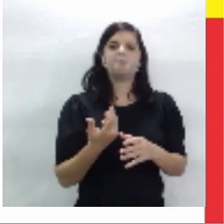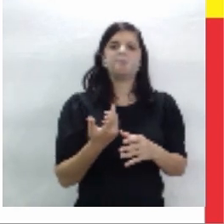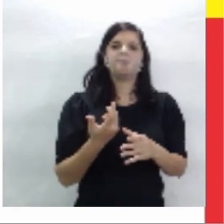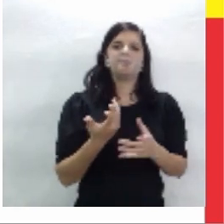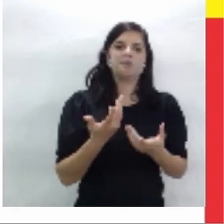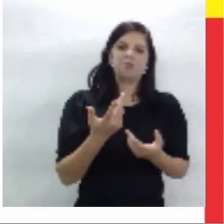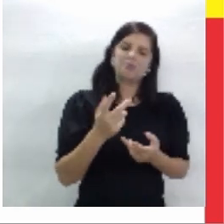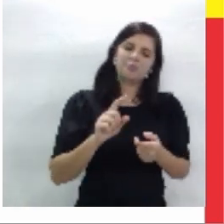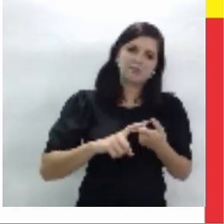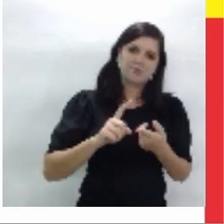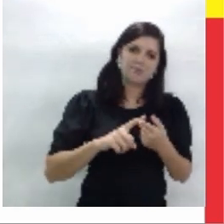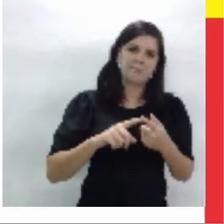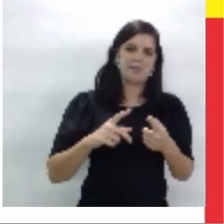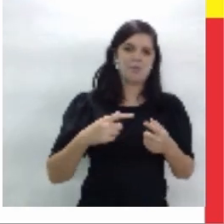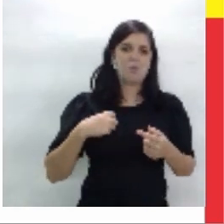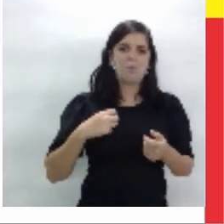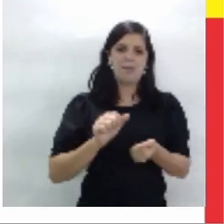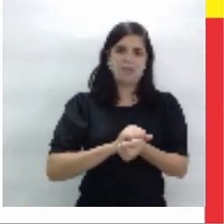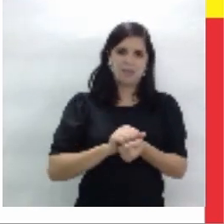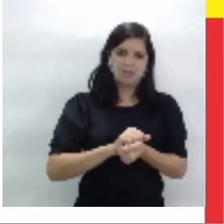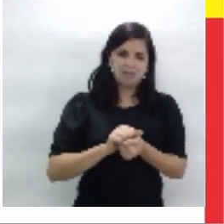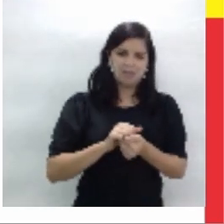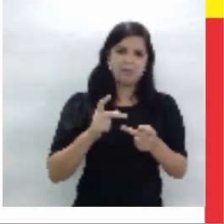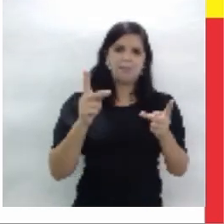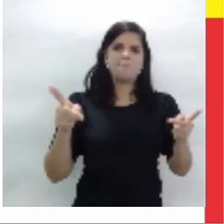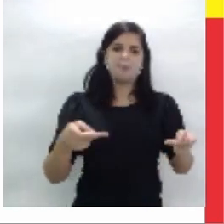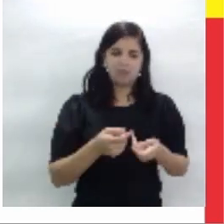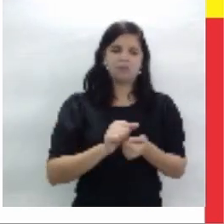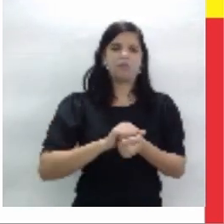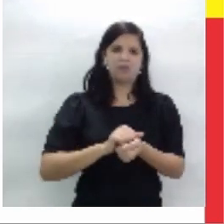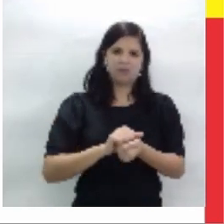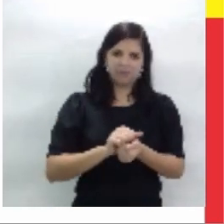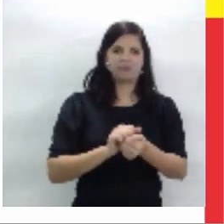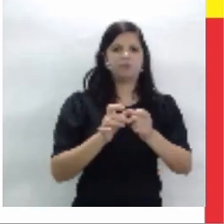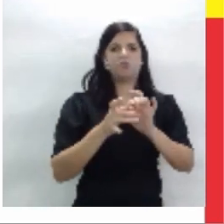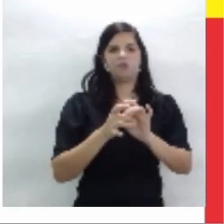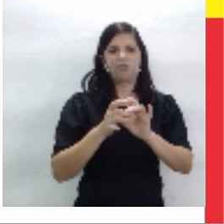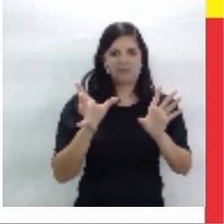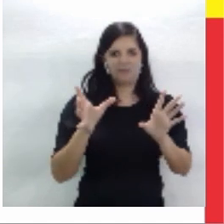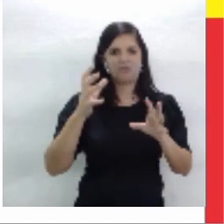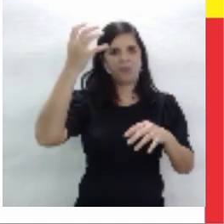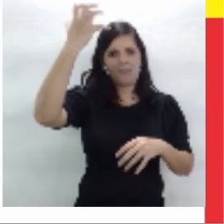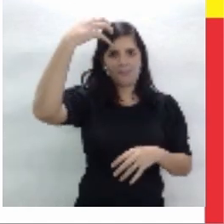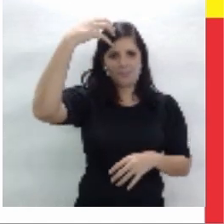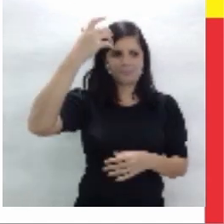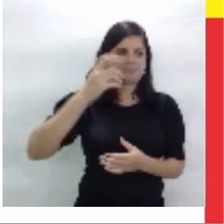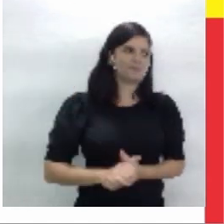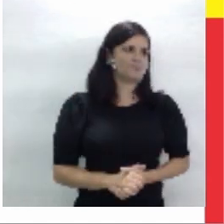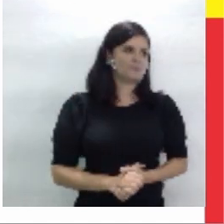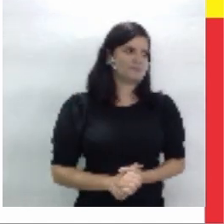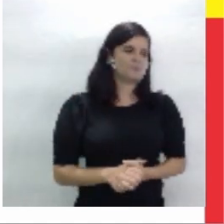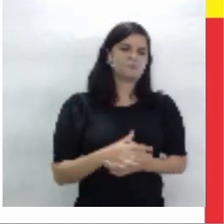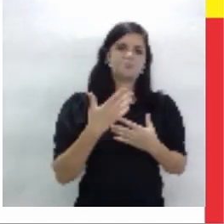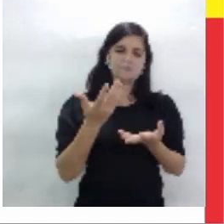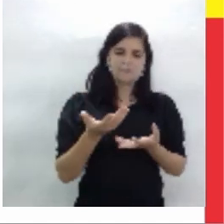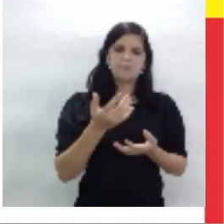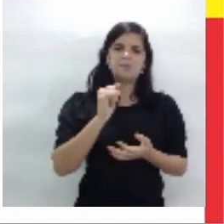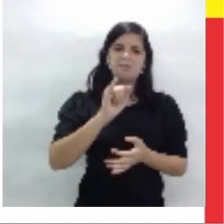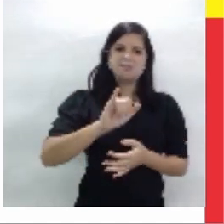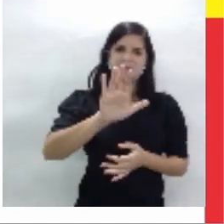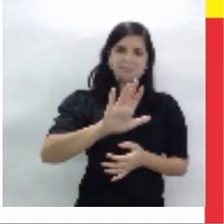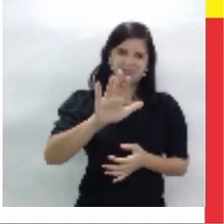alguma utilização de lavagem, uma utilização pessoal, tá? Até para você tomar banho. Na imagem você vê aí, tá? Uma